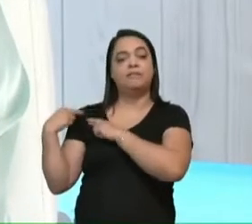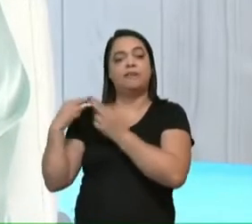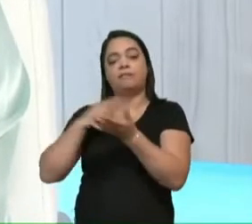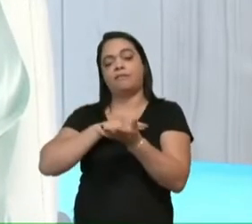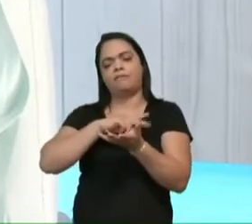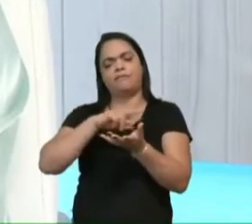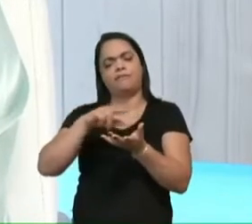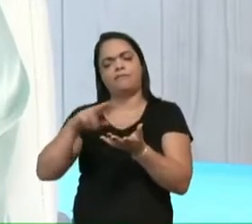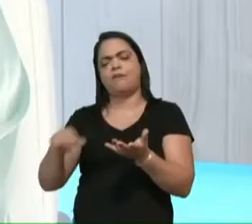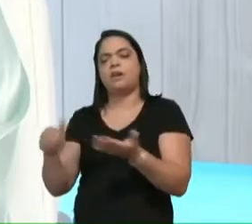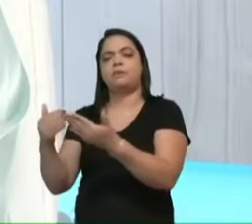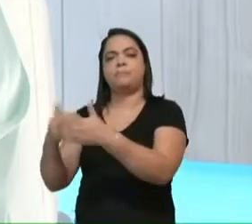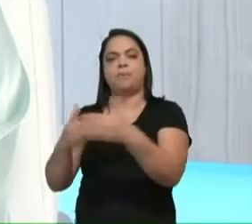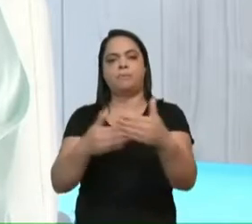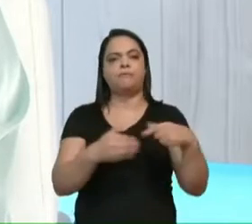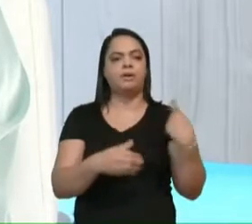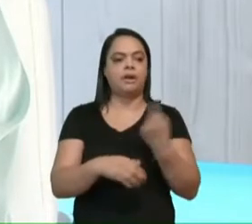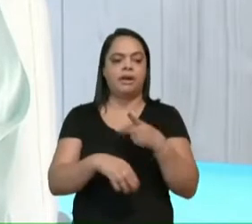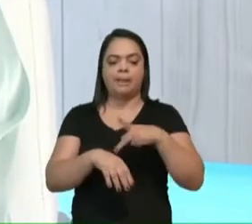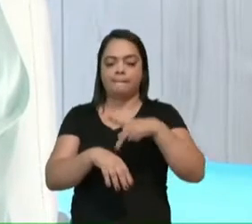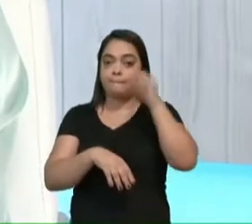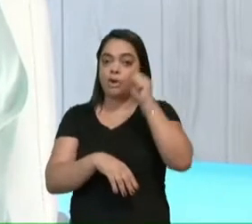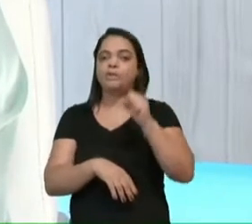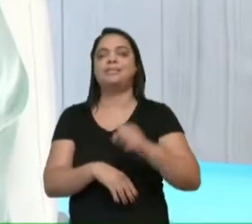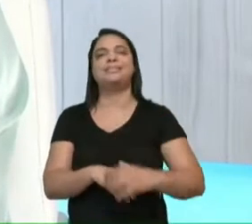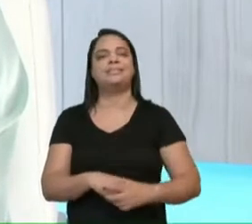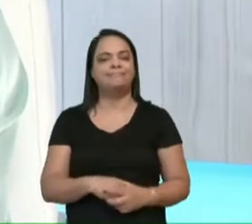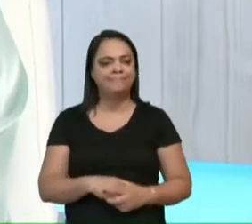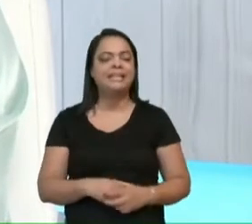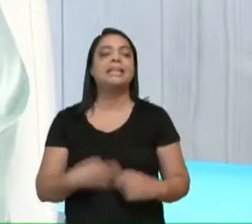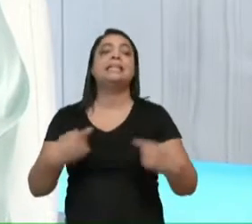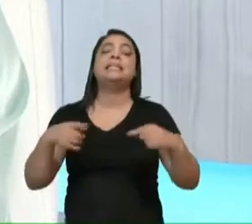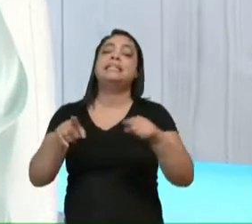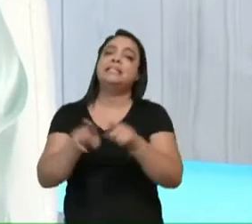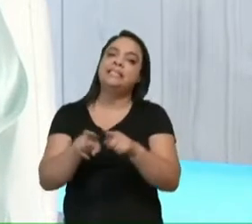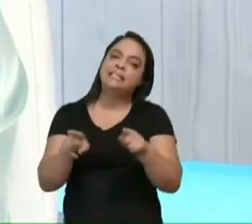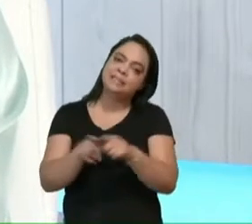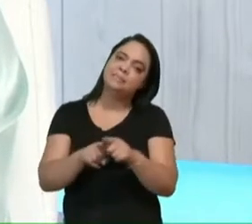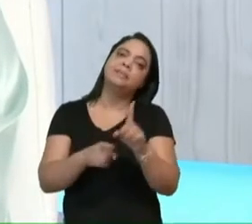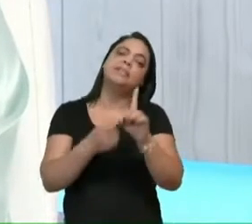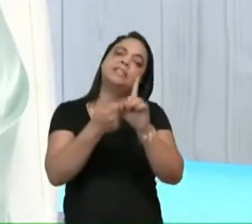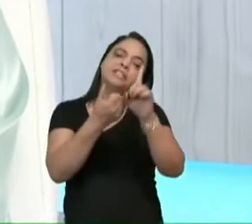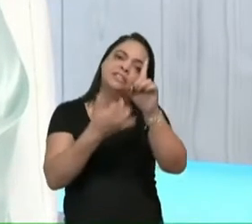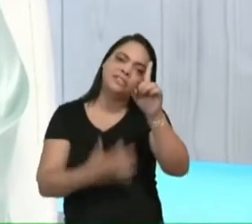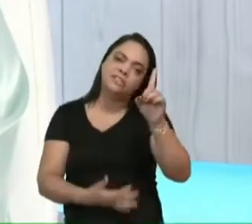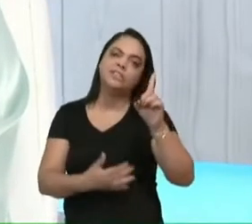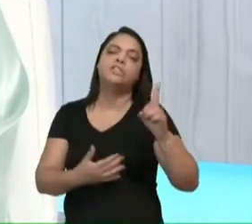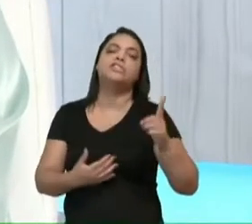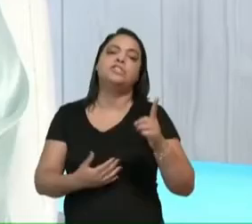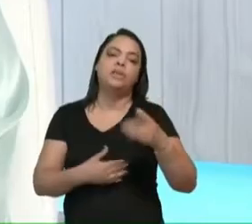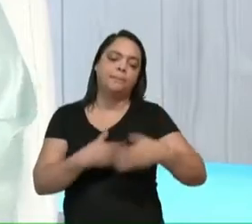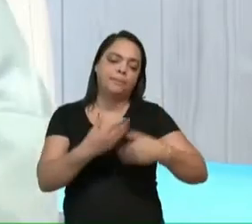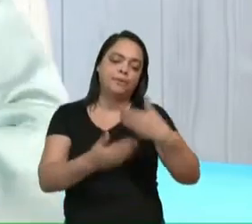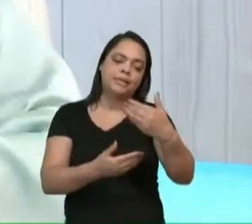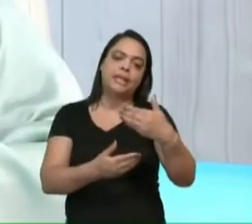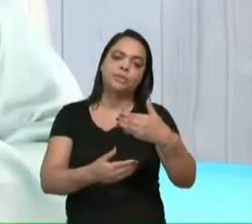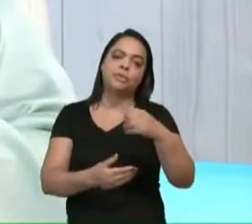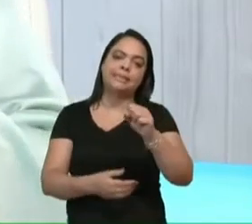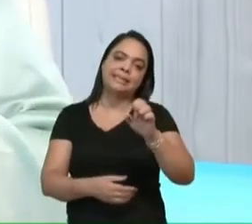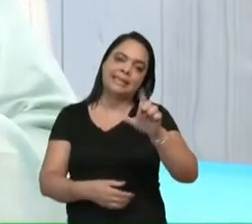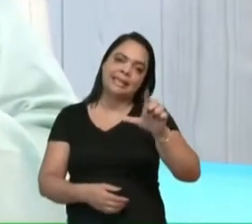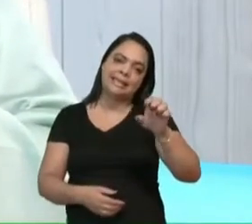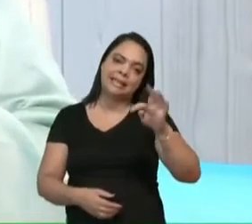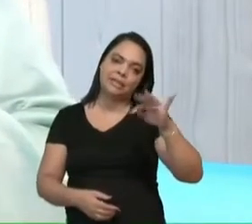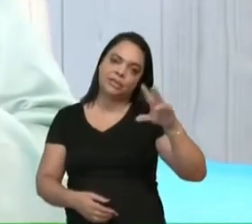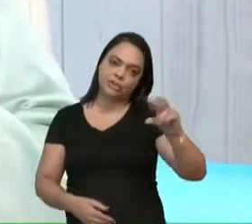seletivos da nossa pós--graduação como também lá na diretoria de processos seletivos que está dentro da